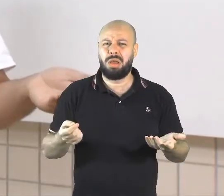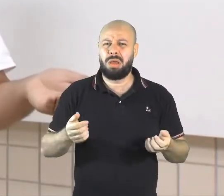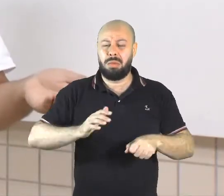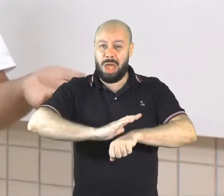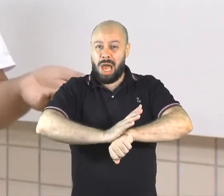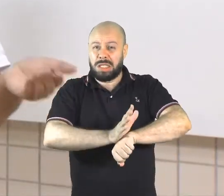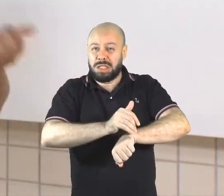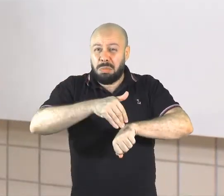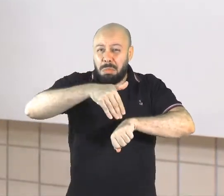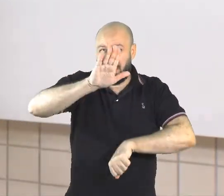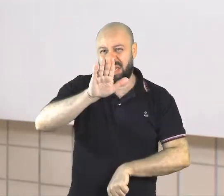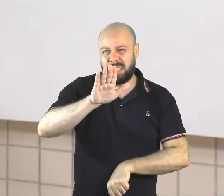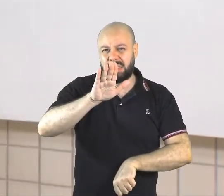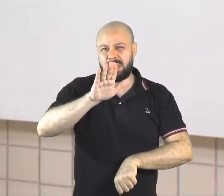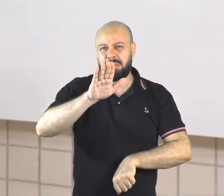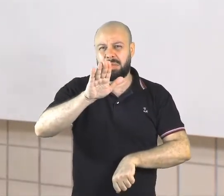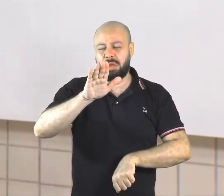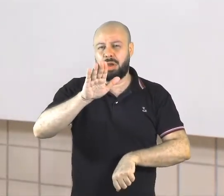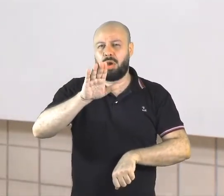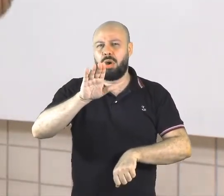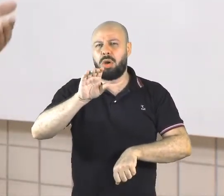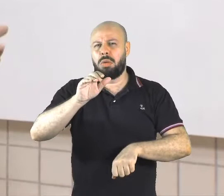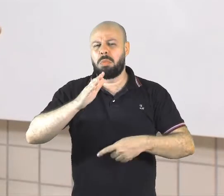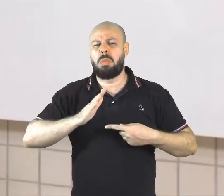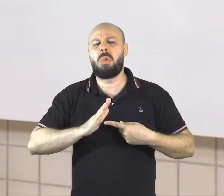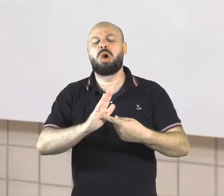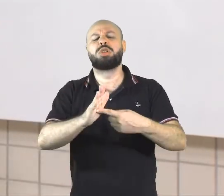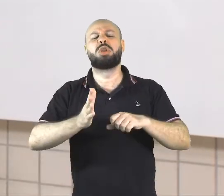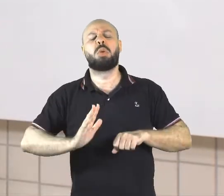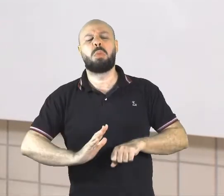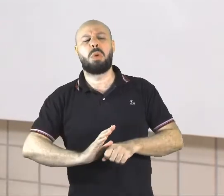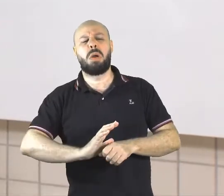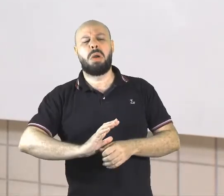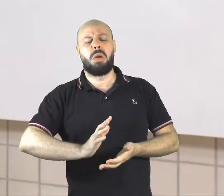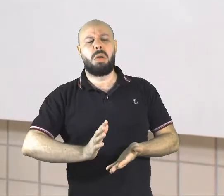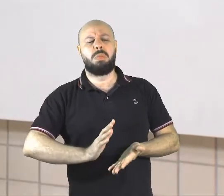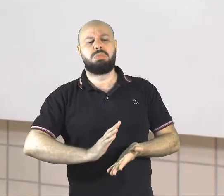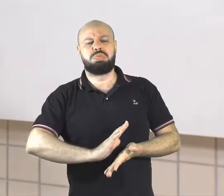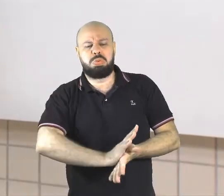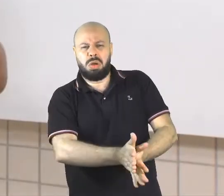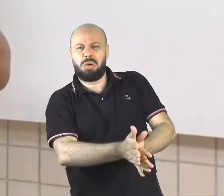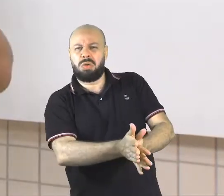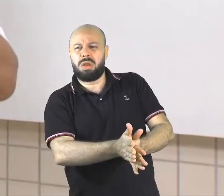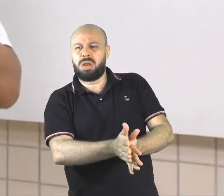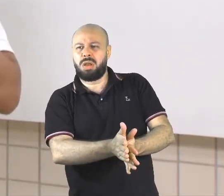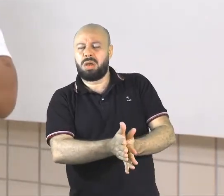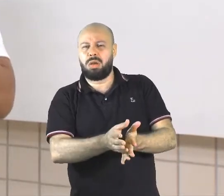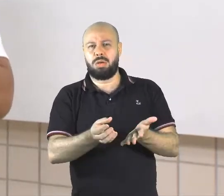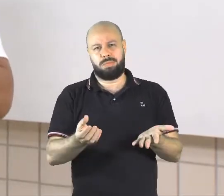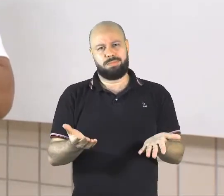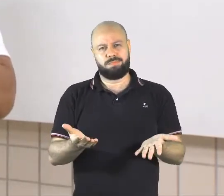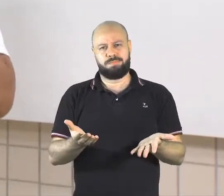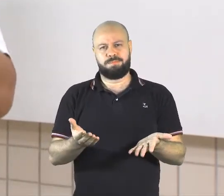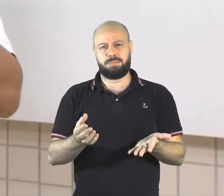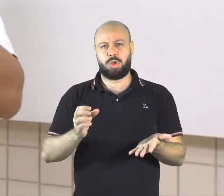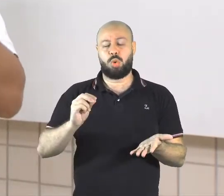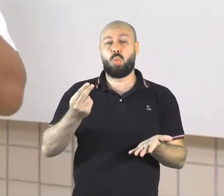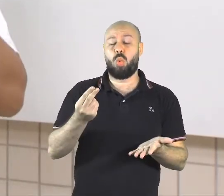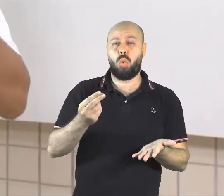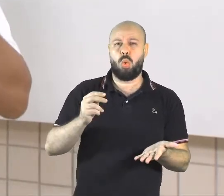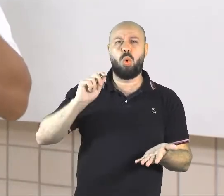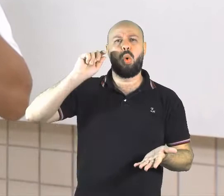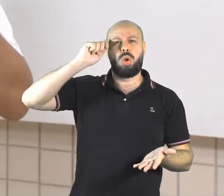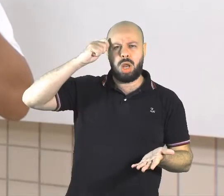racistas? Estão demonstrando mais o seu preconceito? Ou os negros